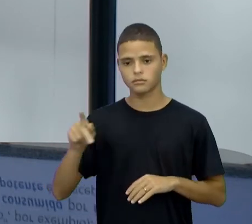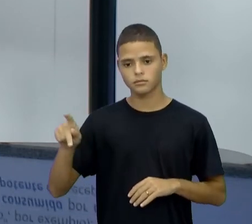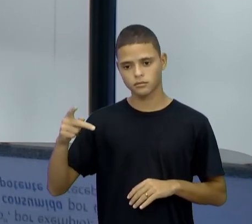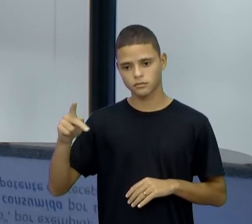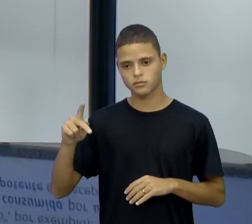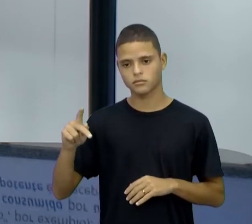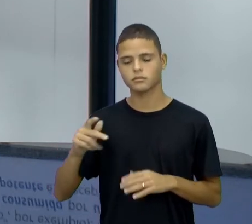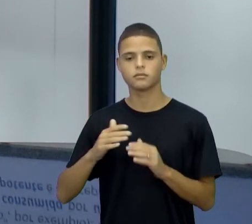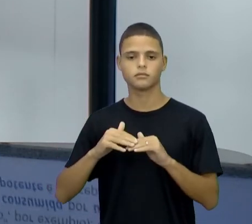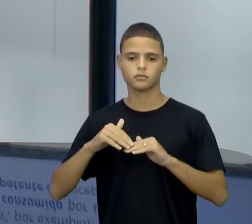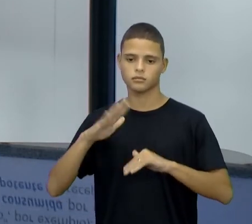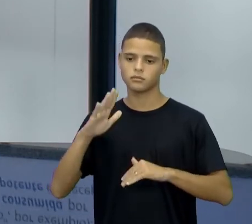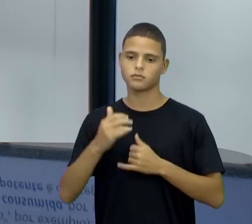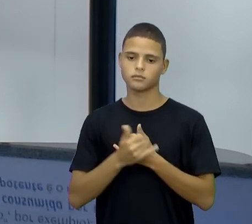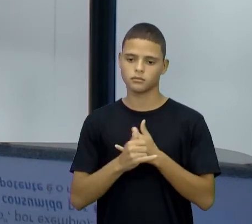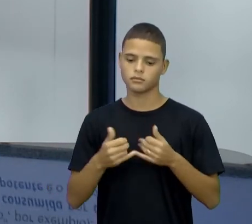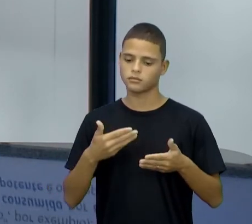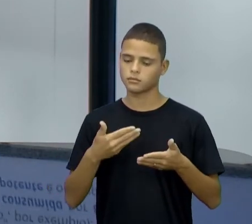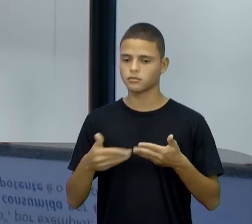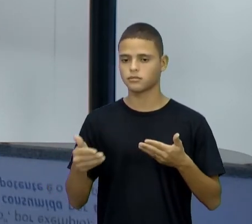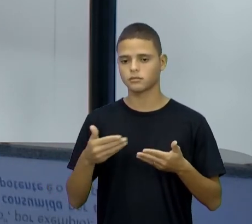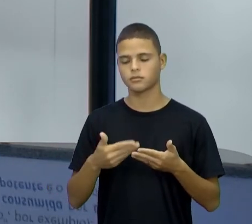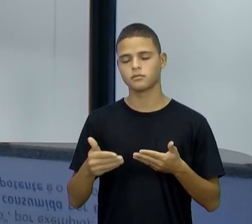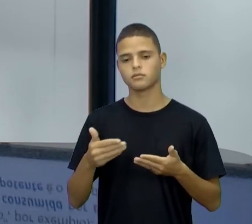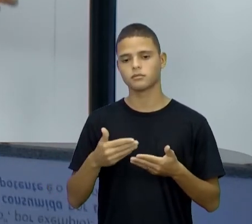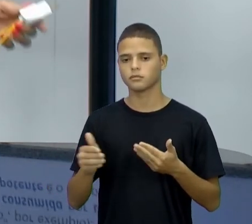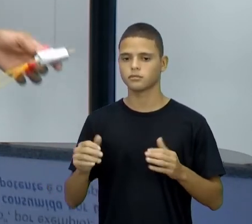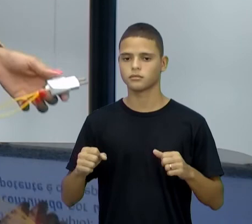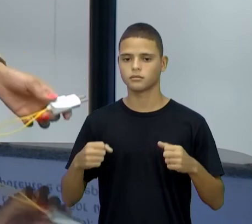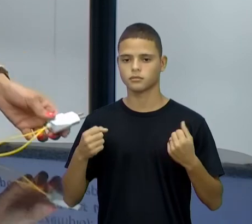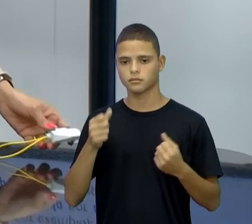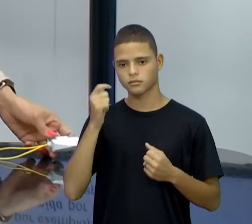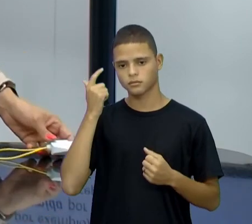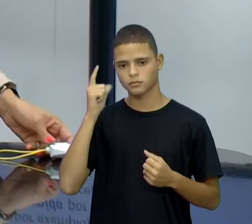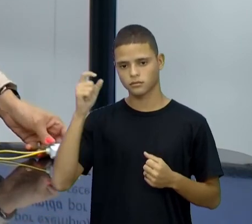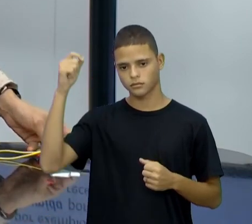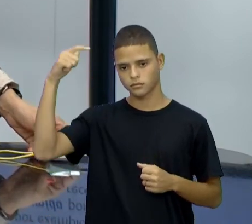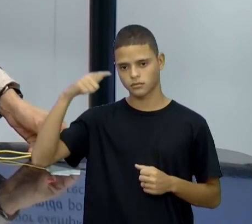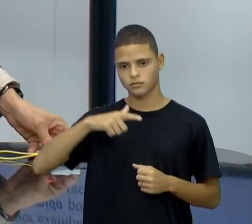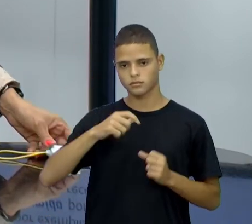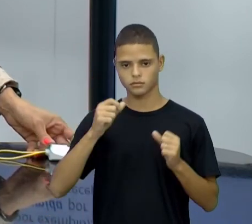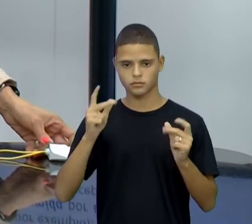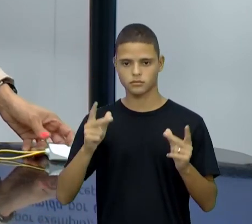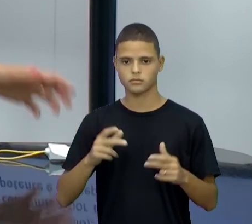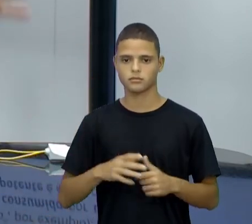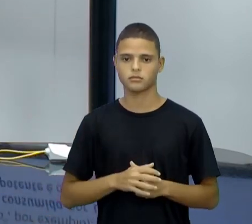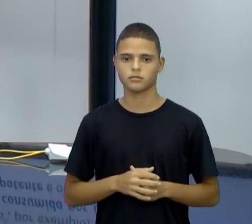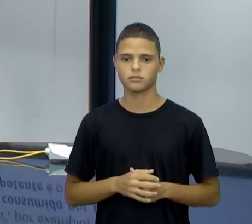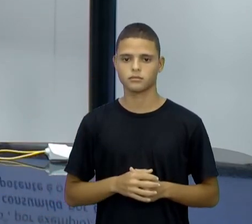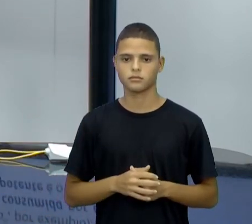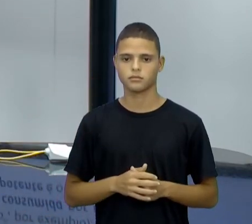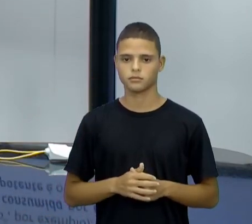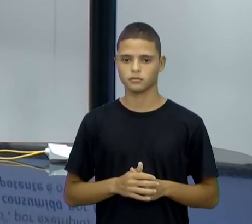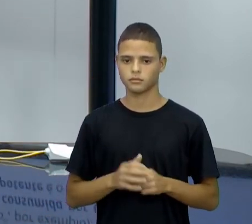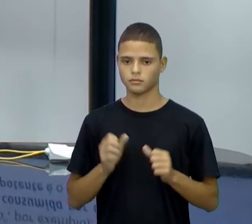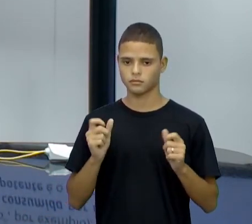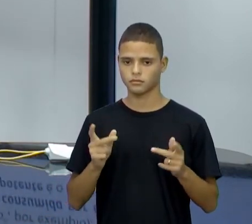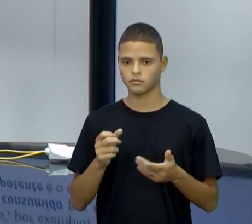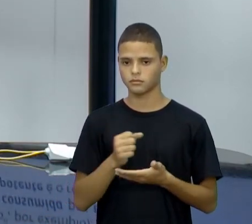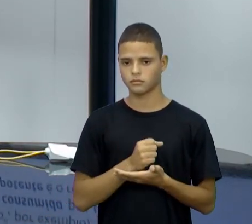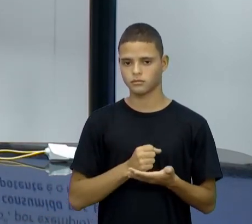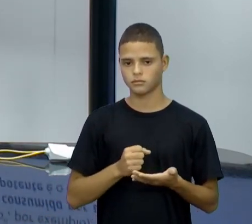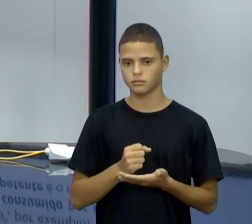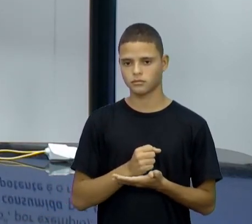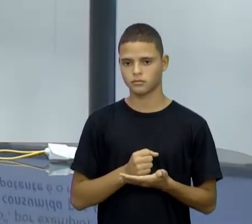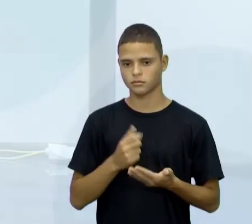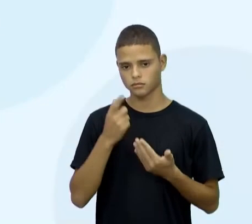está consumindo mais dessa energia para fazer essa função de acender a luz, por exemplo. Tá bom? Beleza? Então, tá aí o circuito básico, olhando